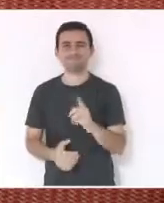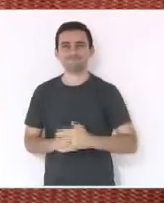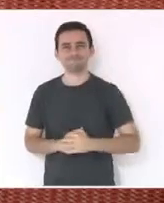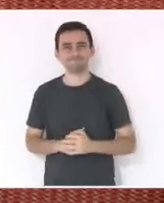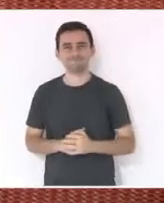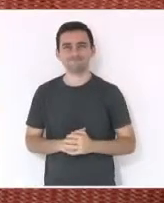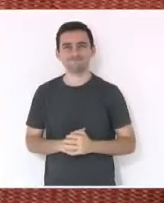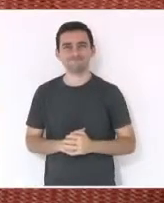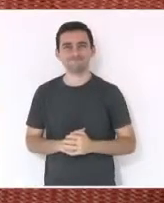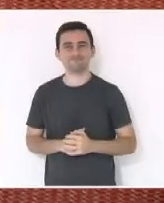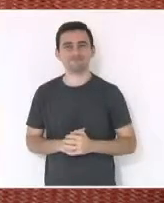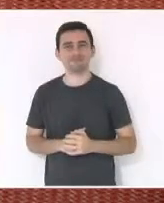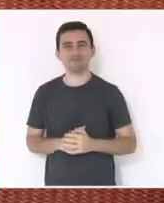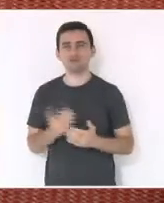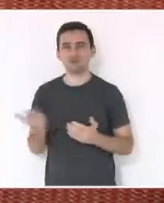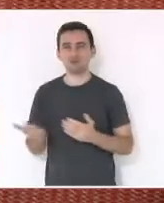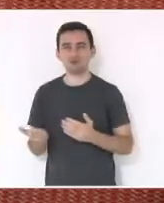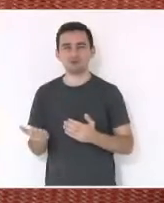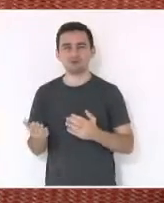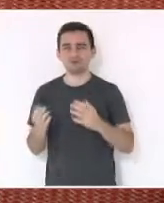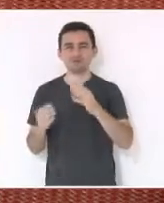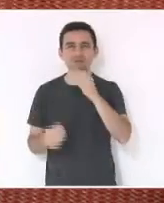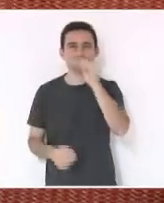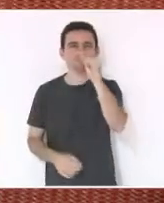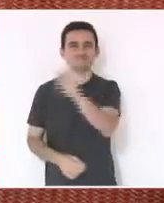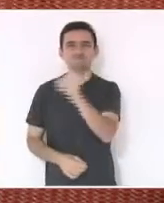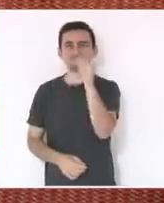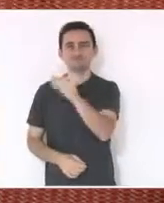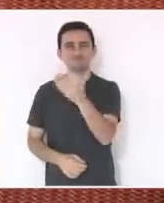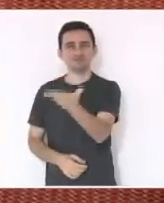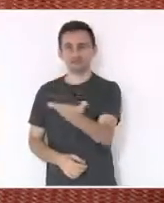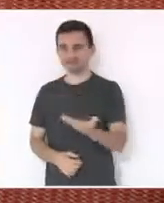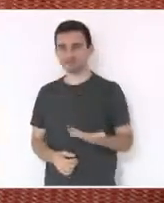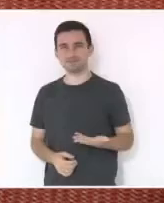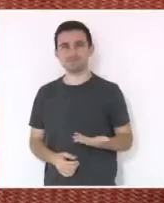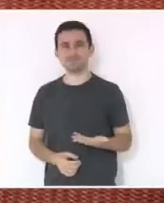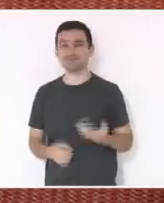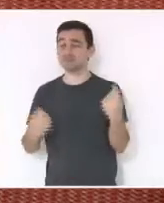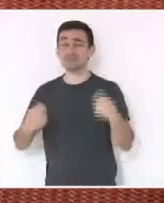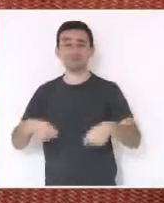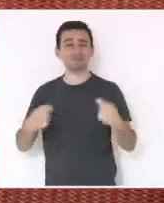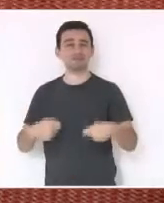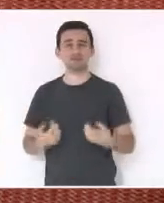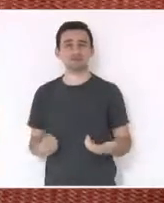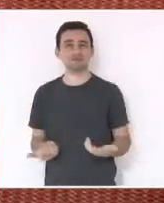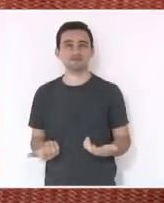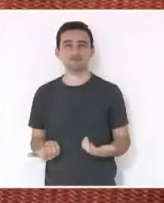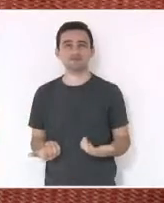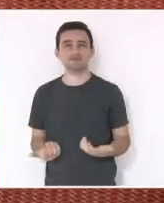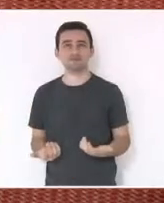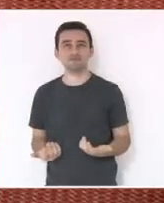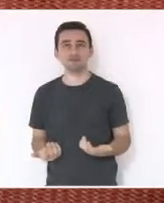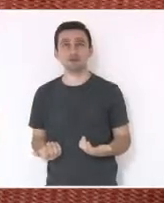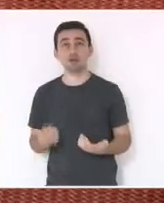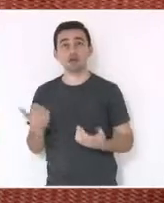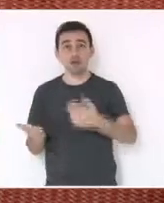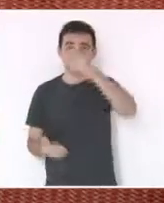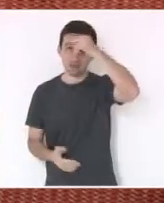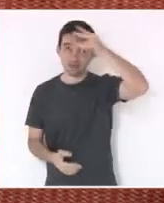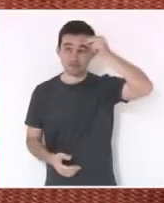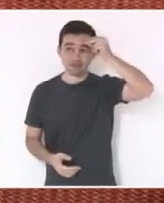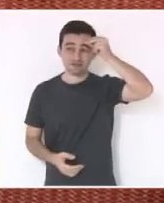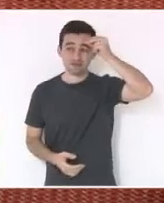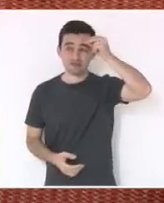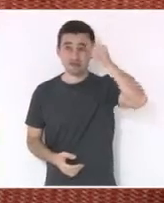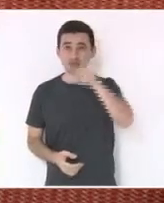prefeito tá falando ignora ignora a gente tem que fazer isso porque um prefeito que não